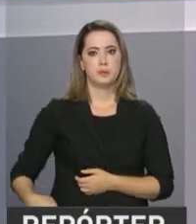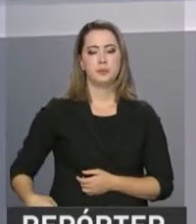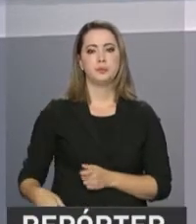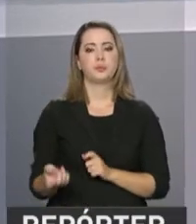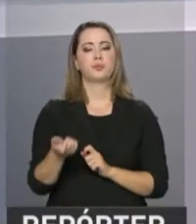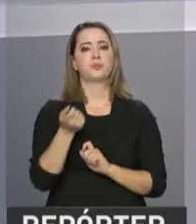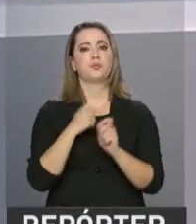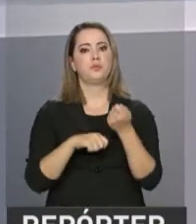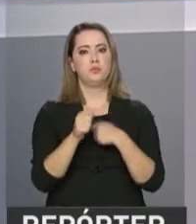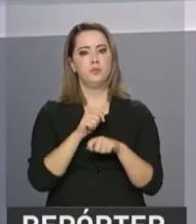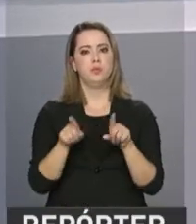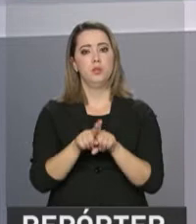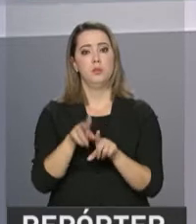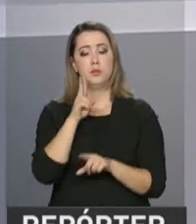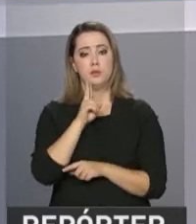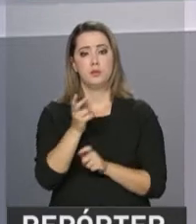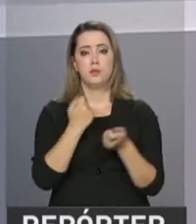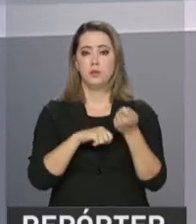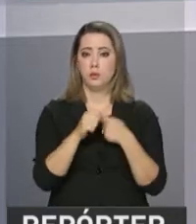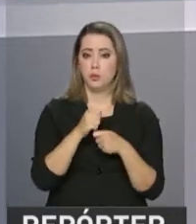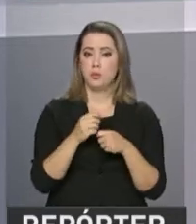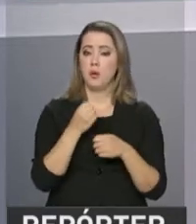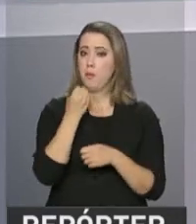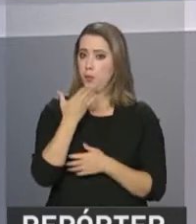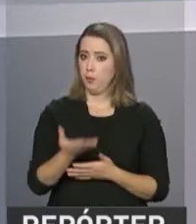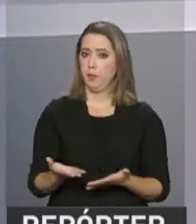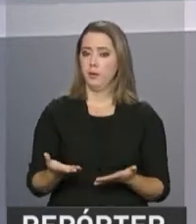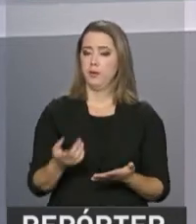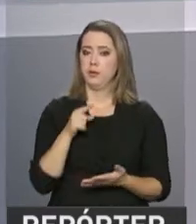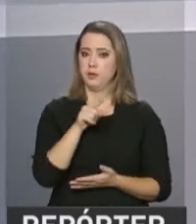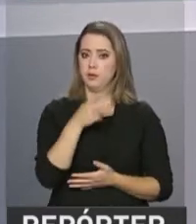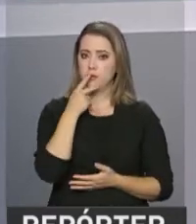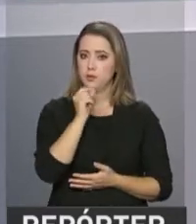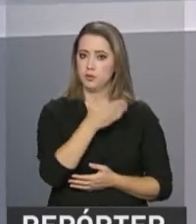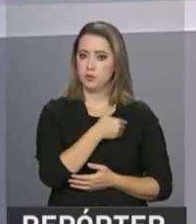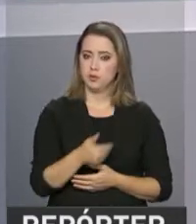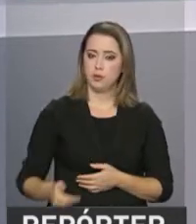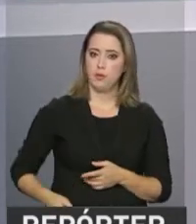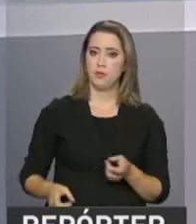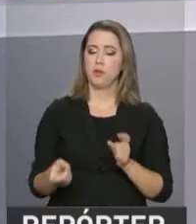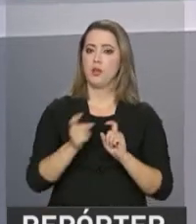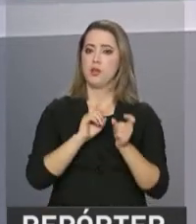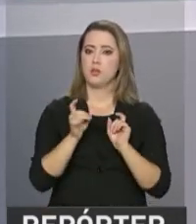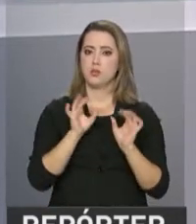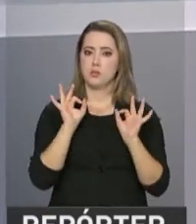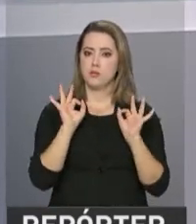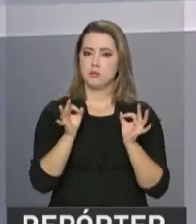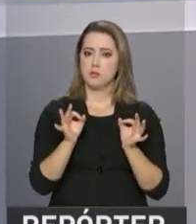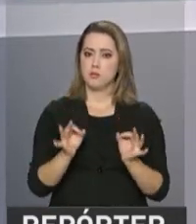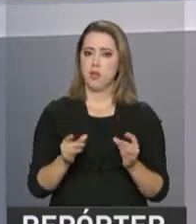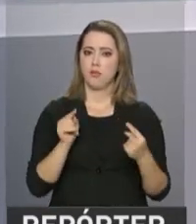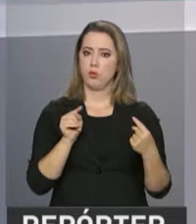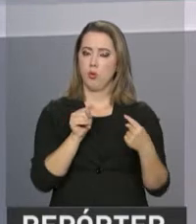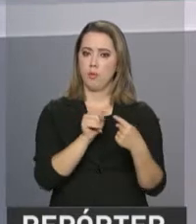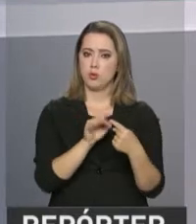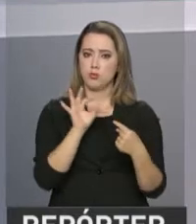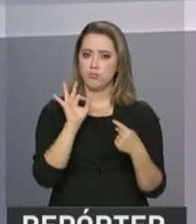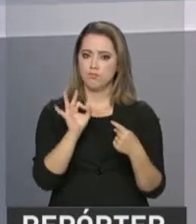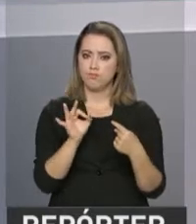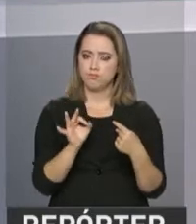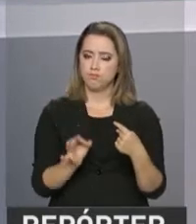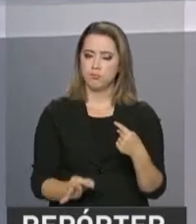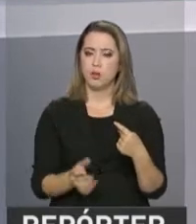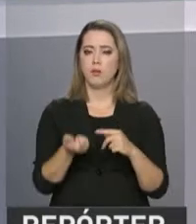avalia também que a economia brasileira vai bem segundo ele o governo tem administrado de forma bastante focada e concentrada